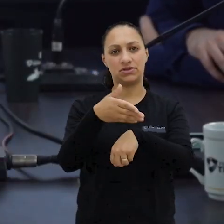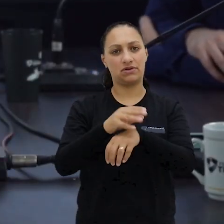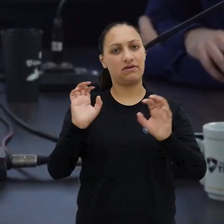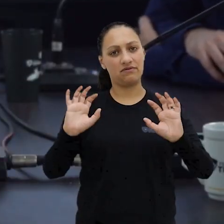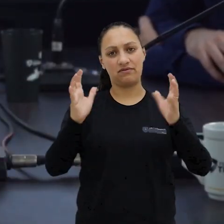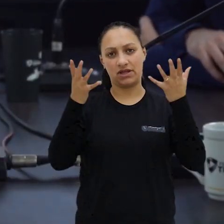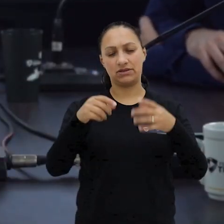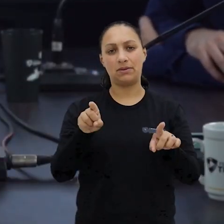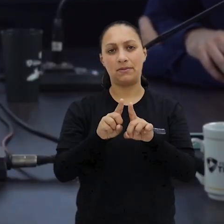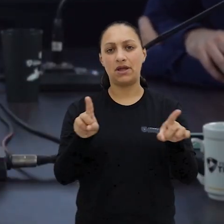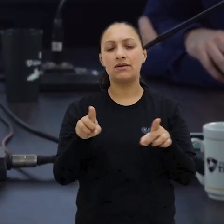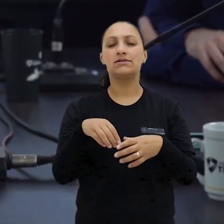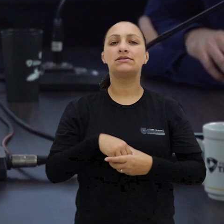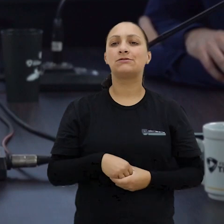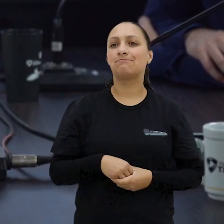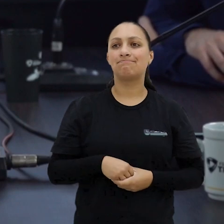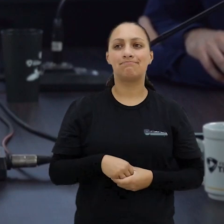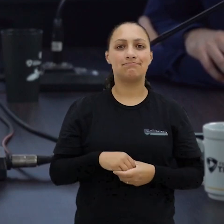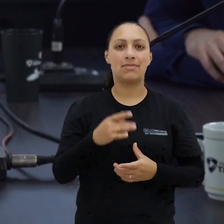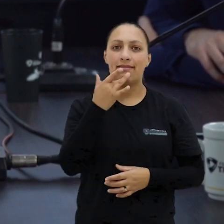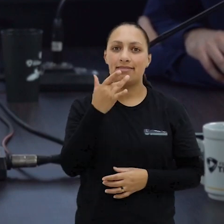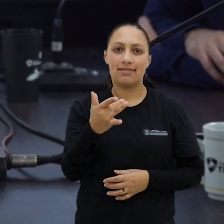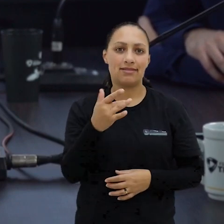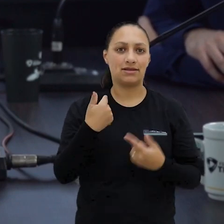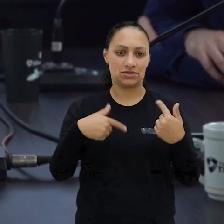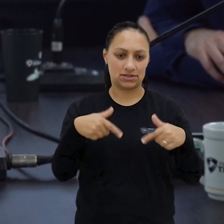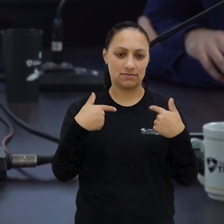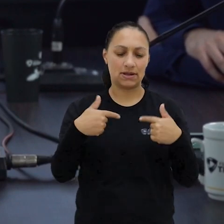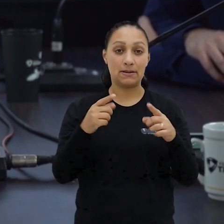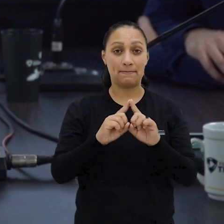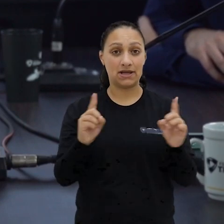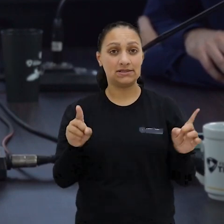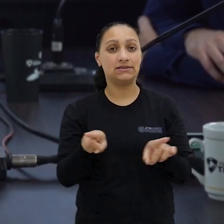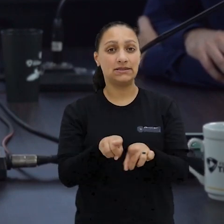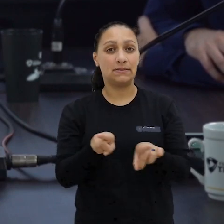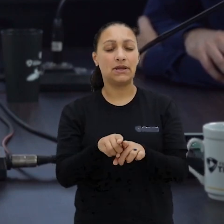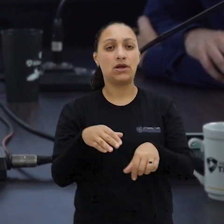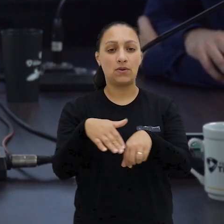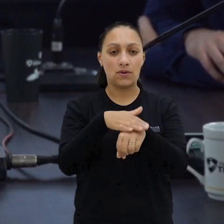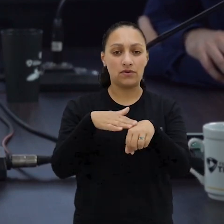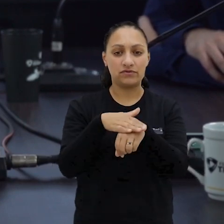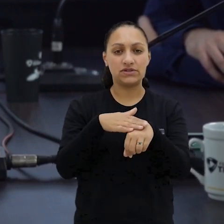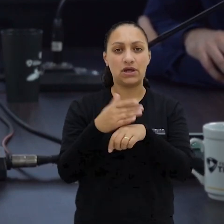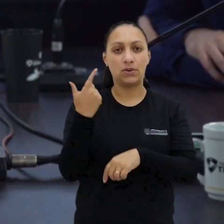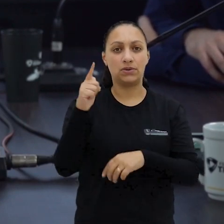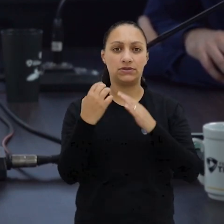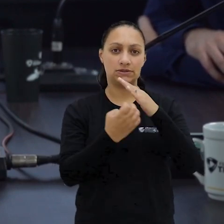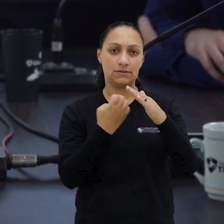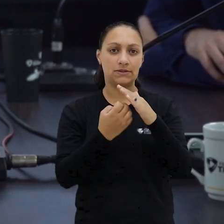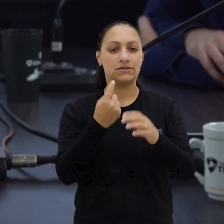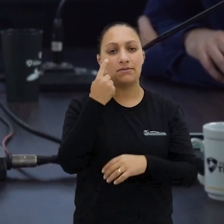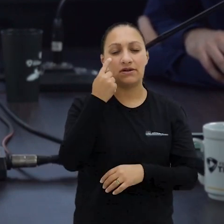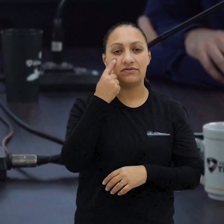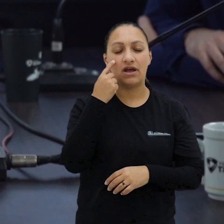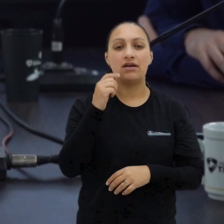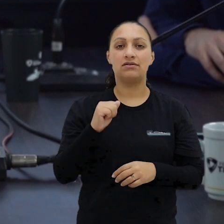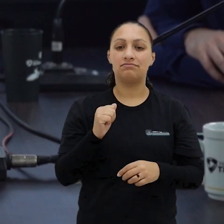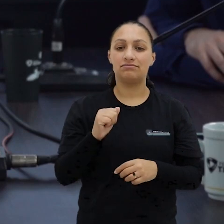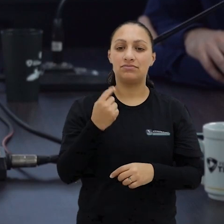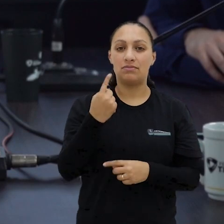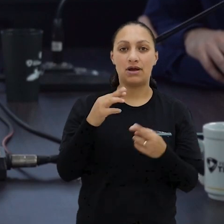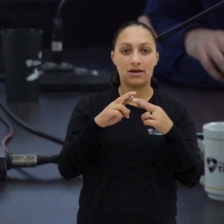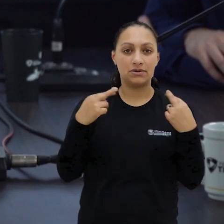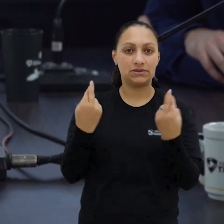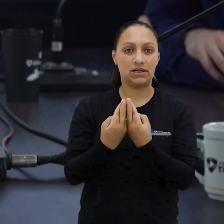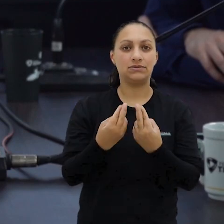de um evento. Mas é uma tarde de trabalho. Mas é uma tarde de trabalho também conversar com outras empresas. Ao invés de eu ter uma reunião, eu vou